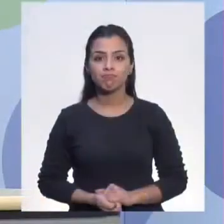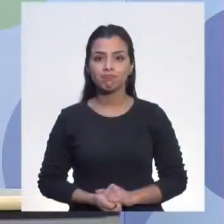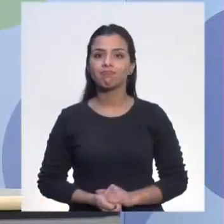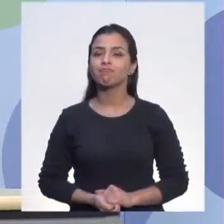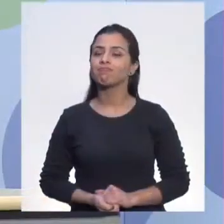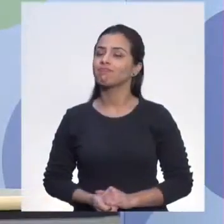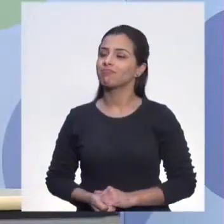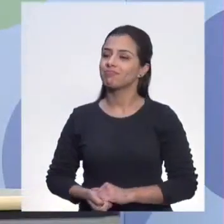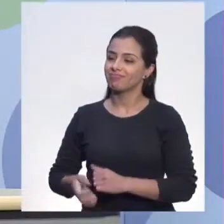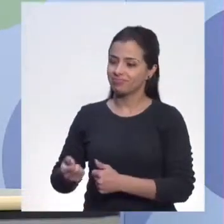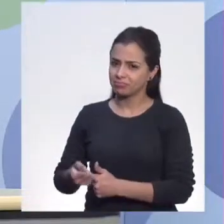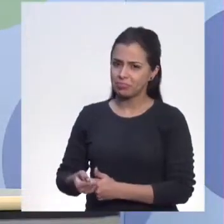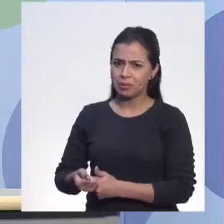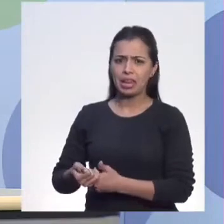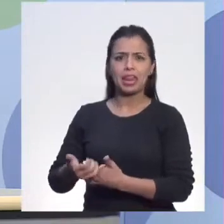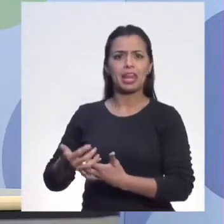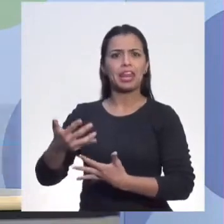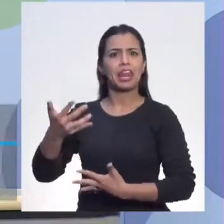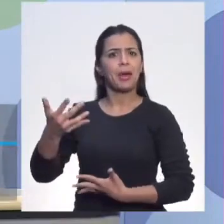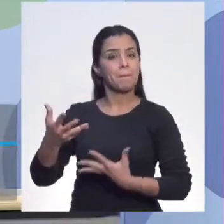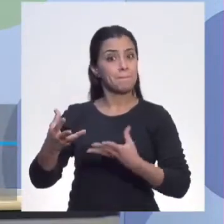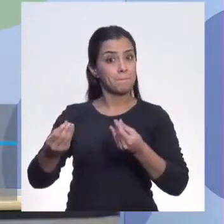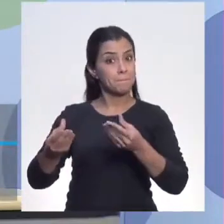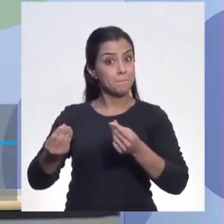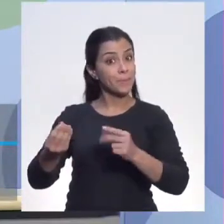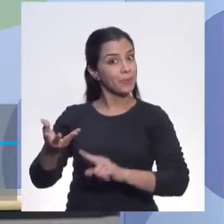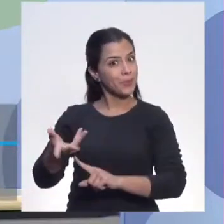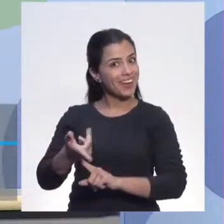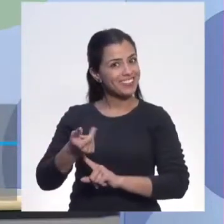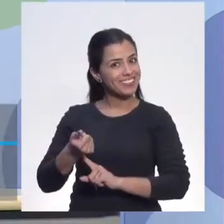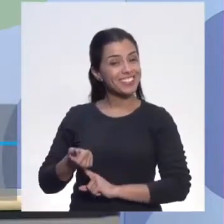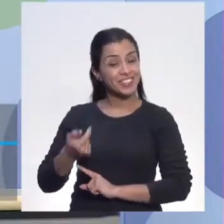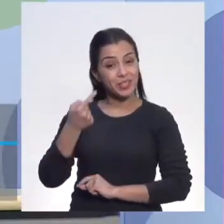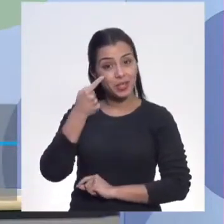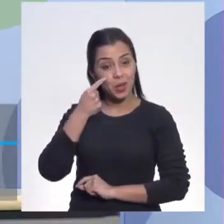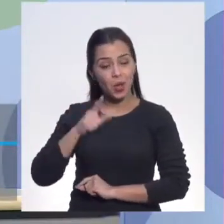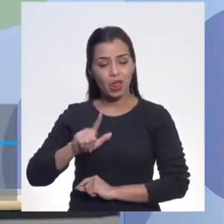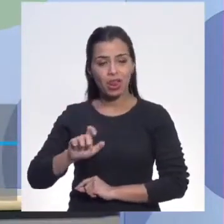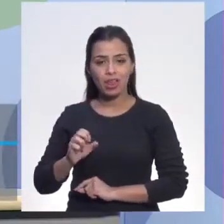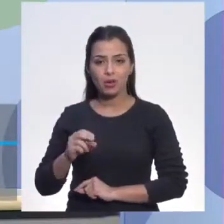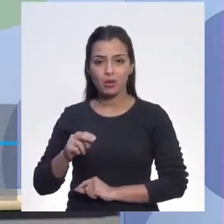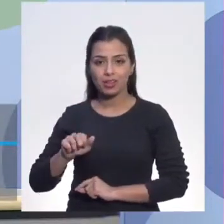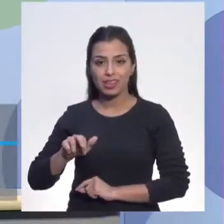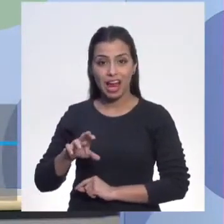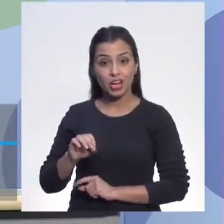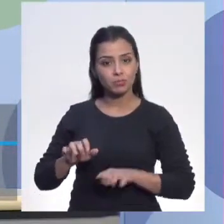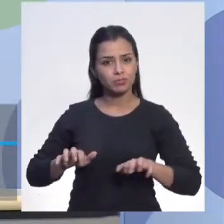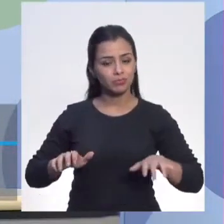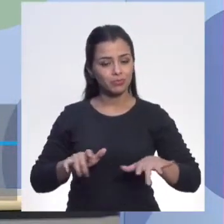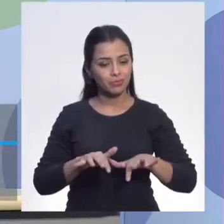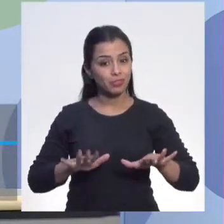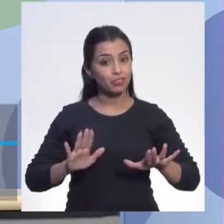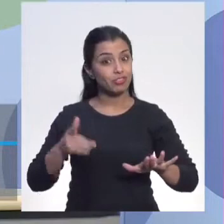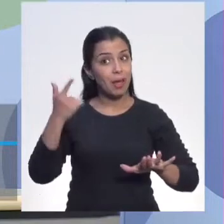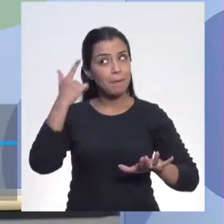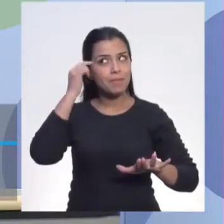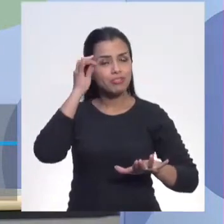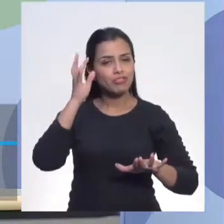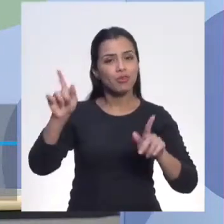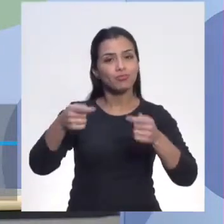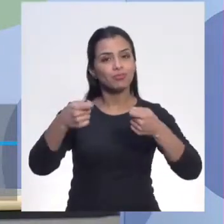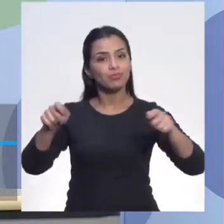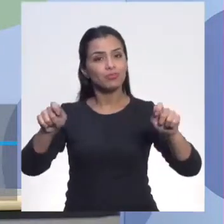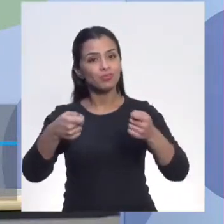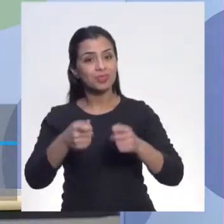Professora Márcia, temos muitos artistas aqui na terceira série. Ó, Leonardo, toco piano, já pensei em ser maestro, que nem a